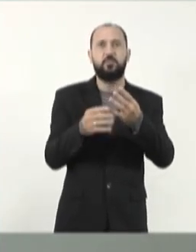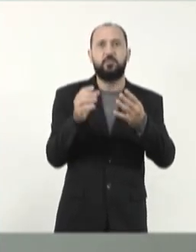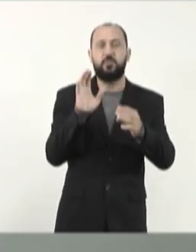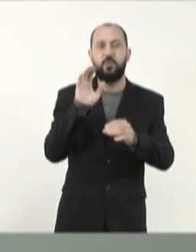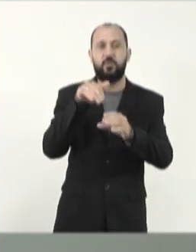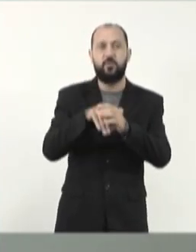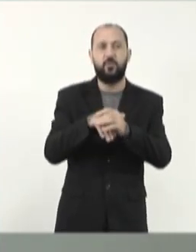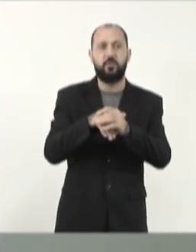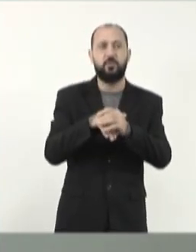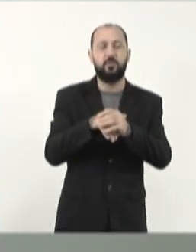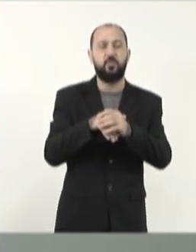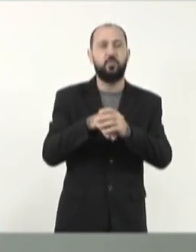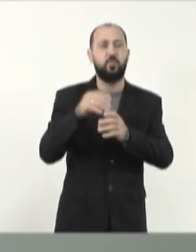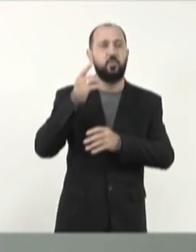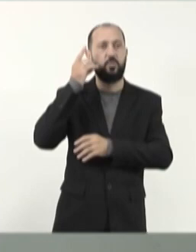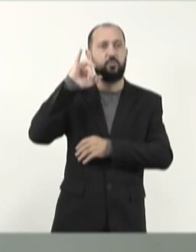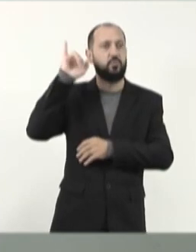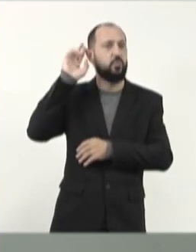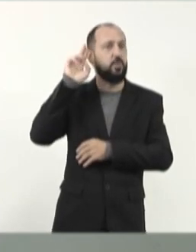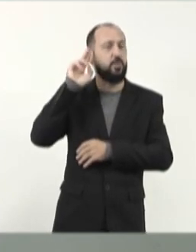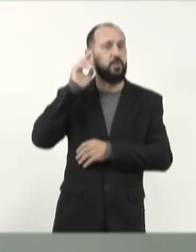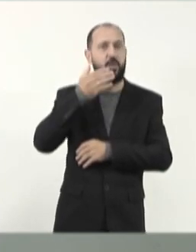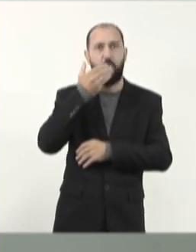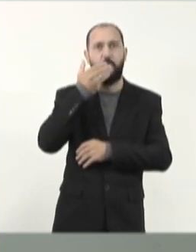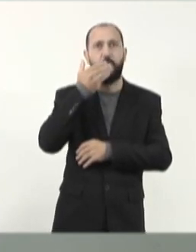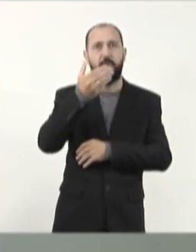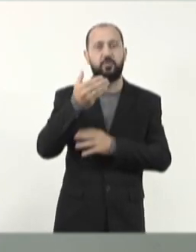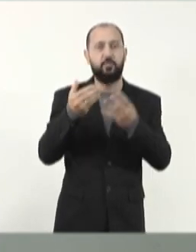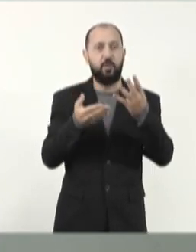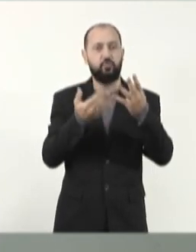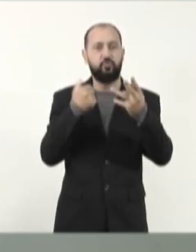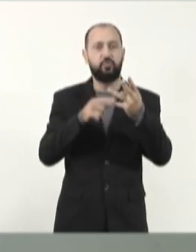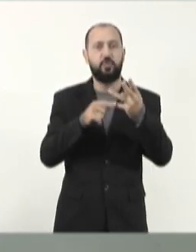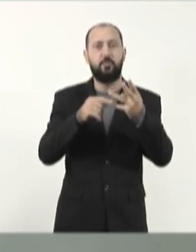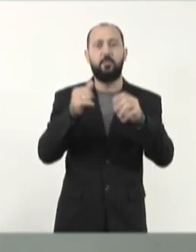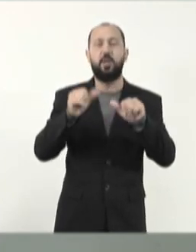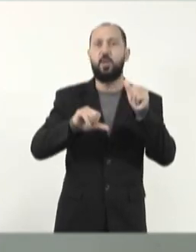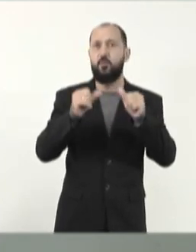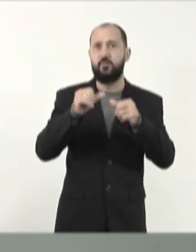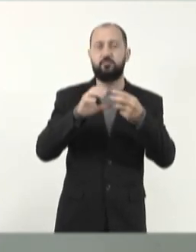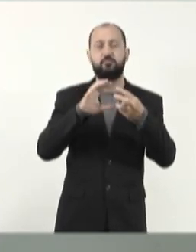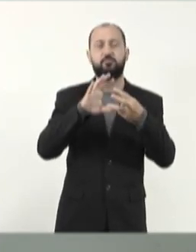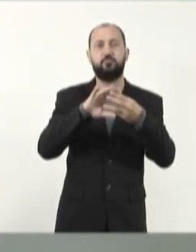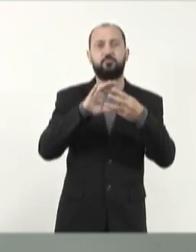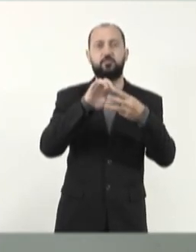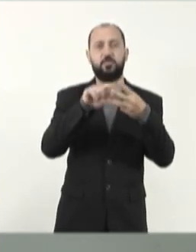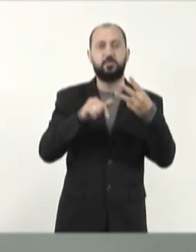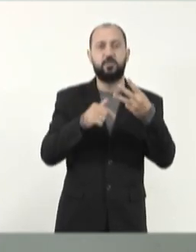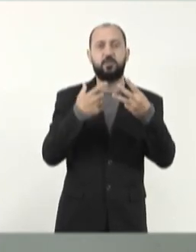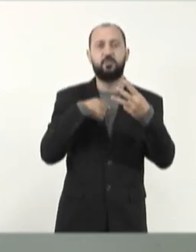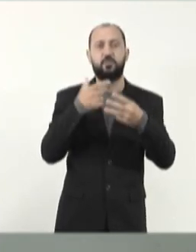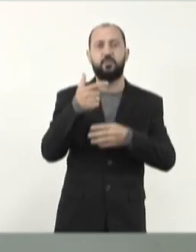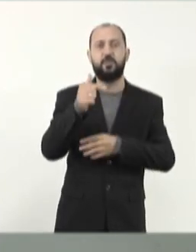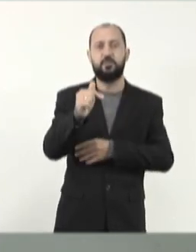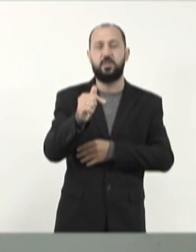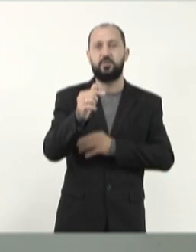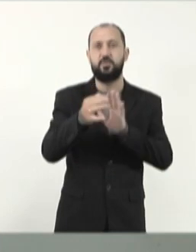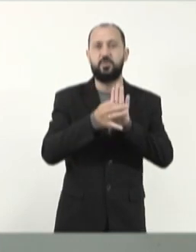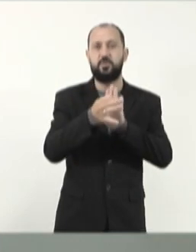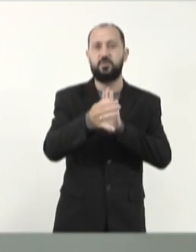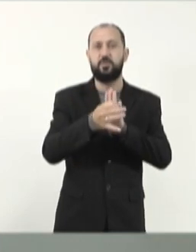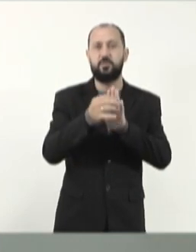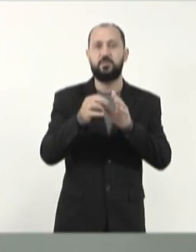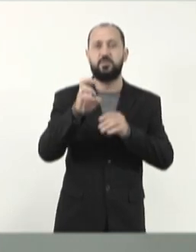votação desses requerimentos, deputado João Henrique do PL pediu vista de um requerimento que estava pautado. Então, 3 requerimentos, 27